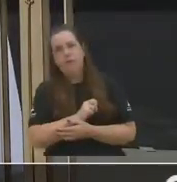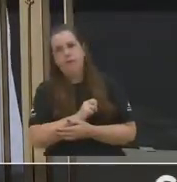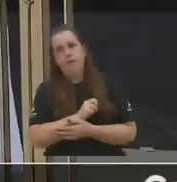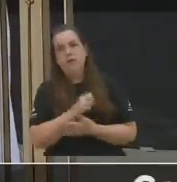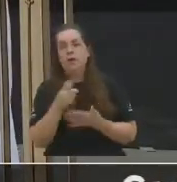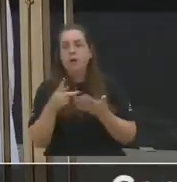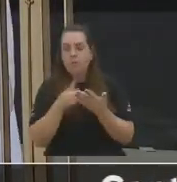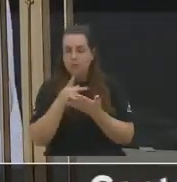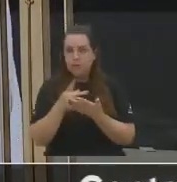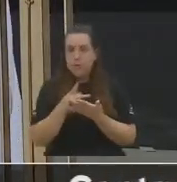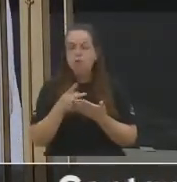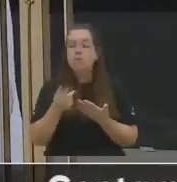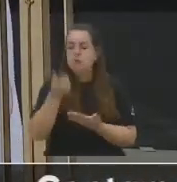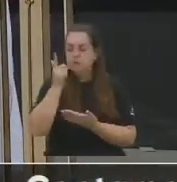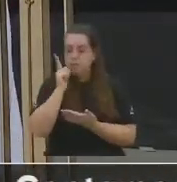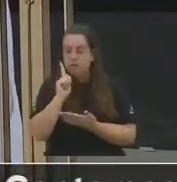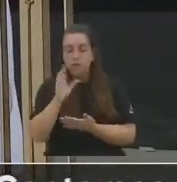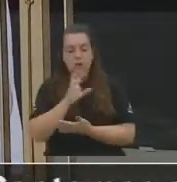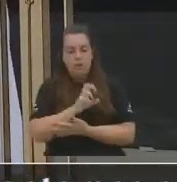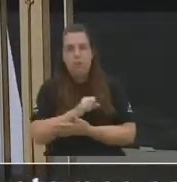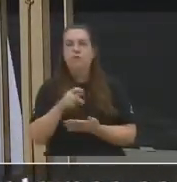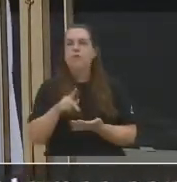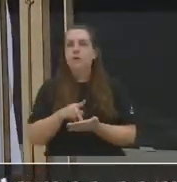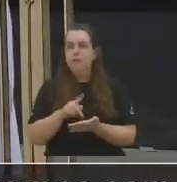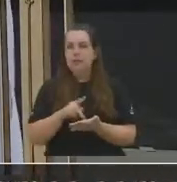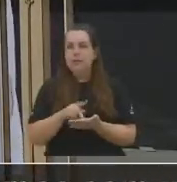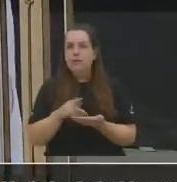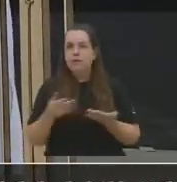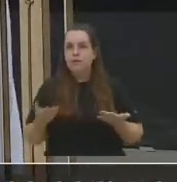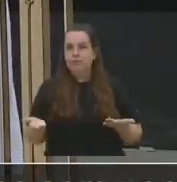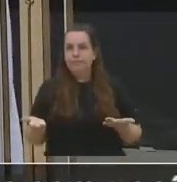ser amados, buscamos amar.